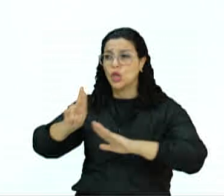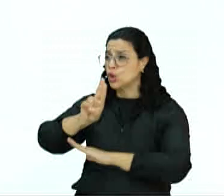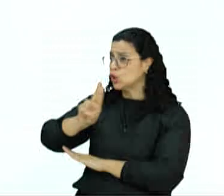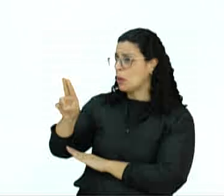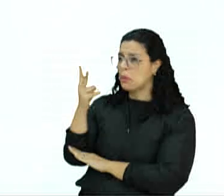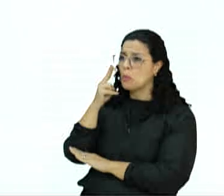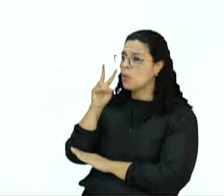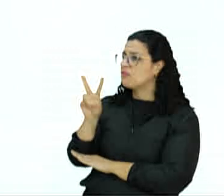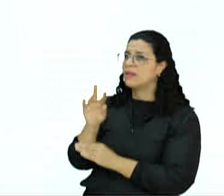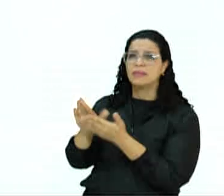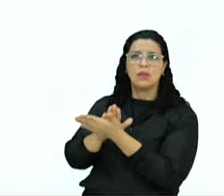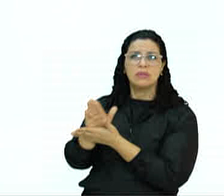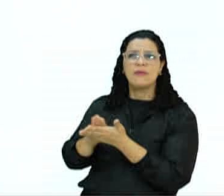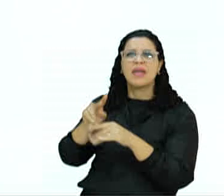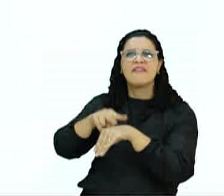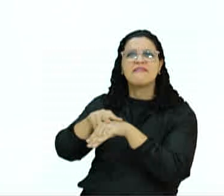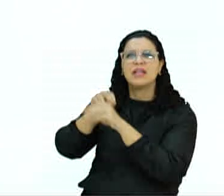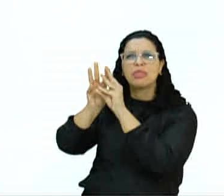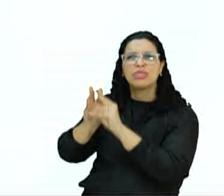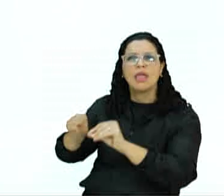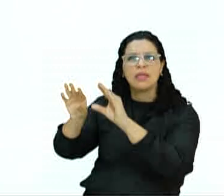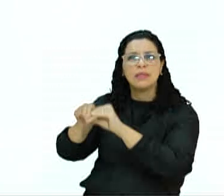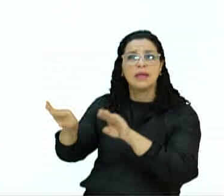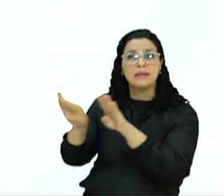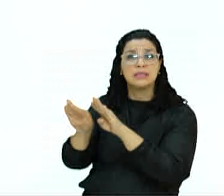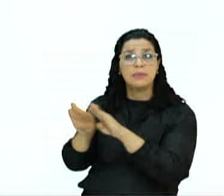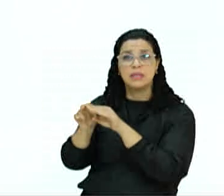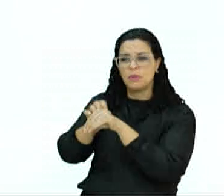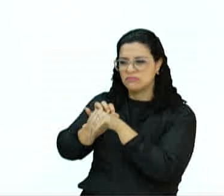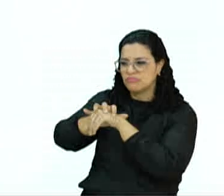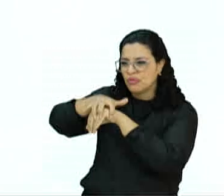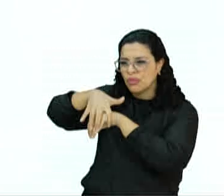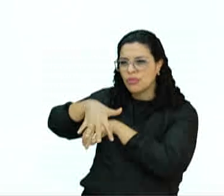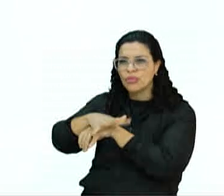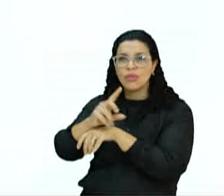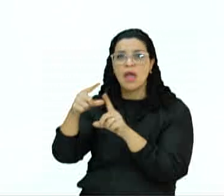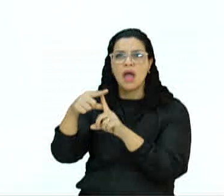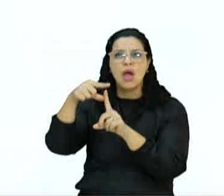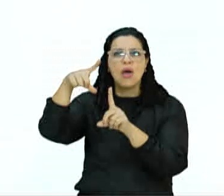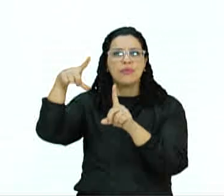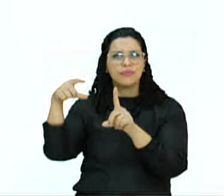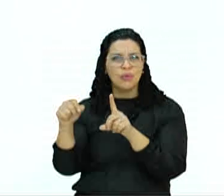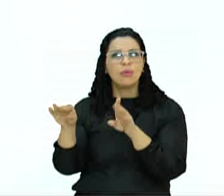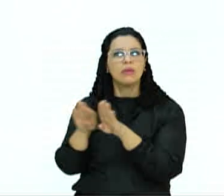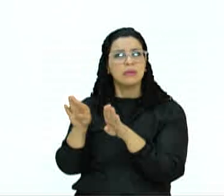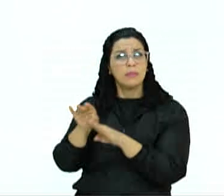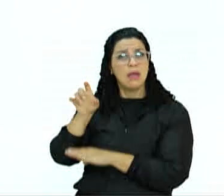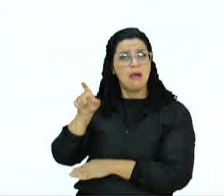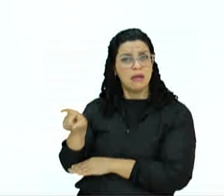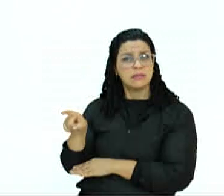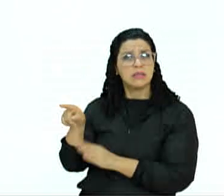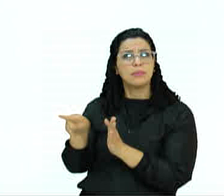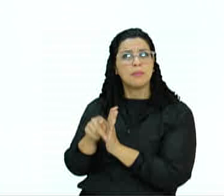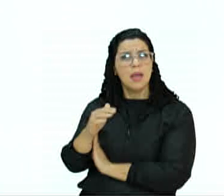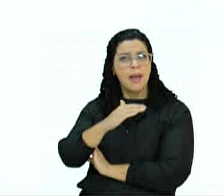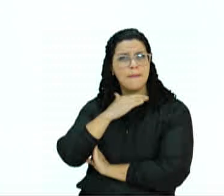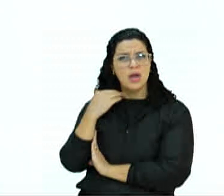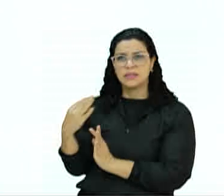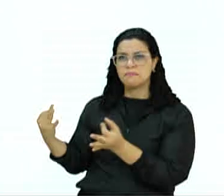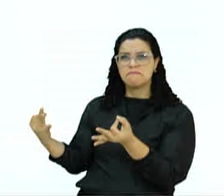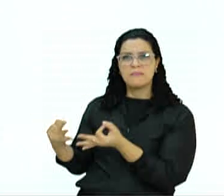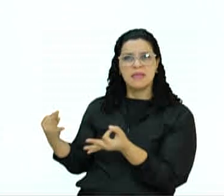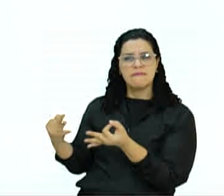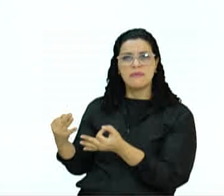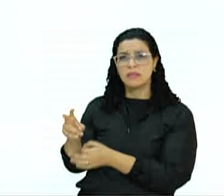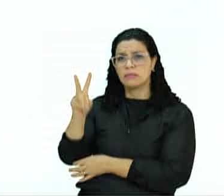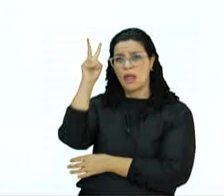na pedra. Por cima do musgo ainda virão as raízes, depois as folhas. Esta a morte perfeita,